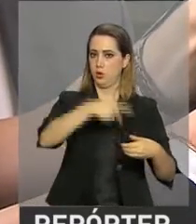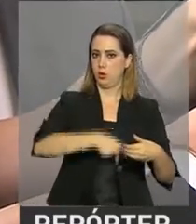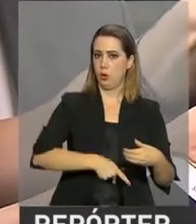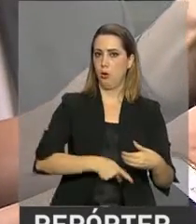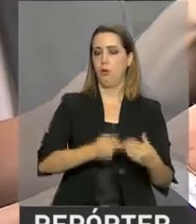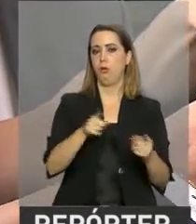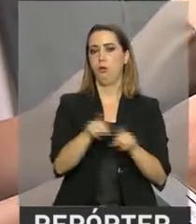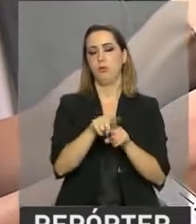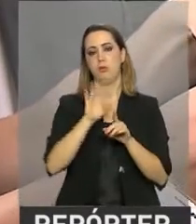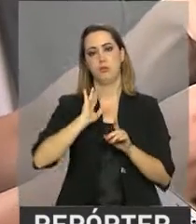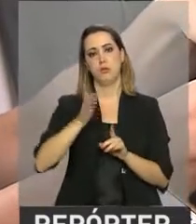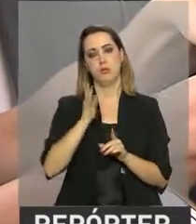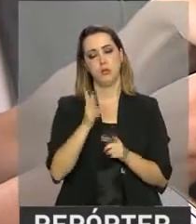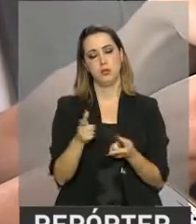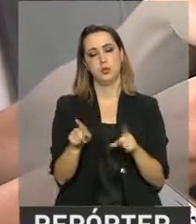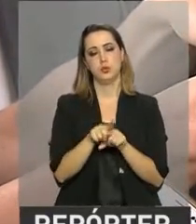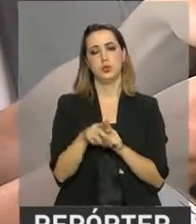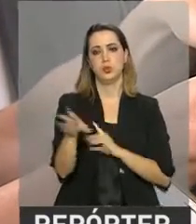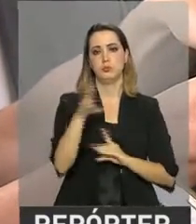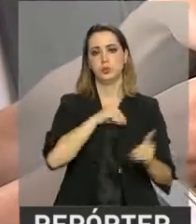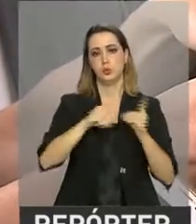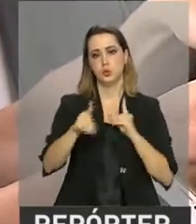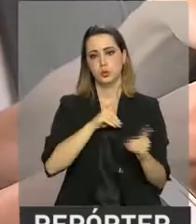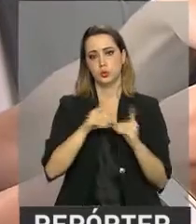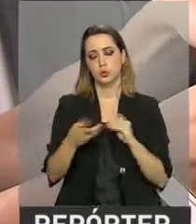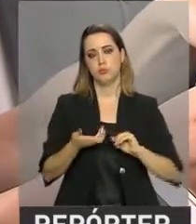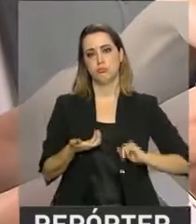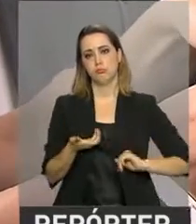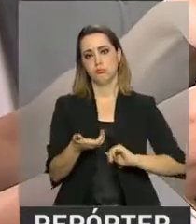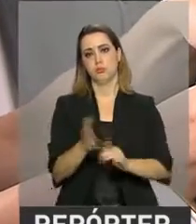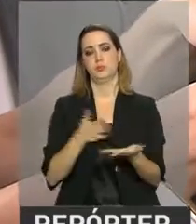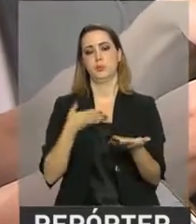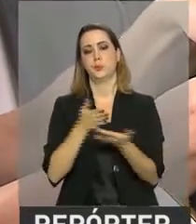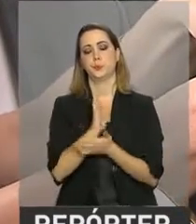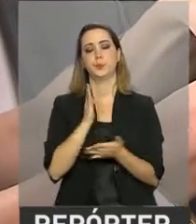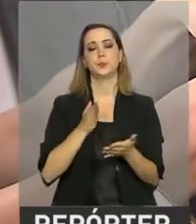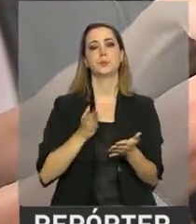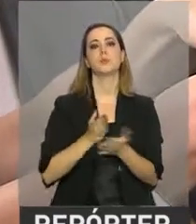ontem discutimos no Congresso Nacional, está sendo aprovado,